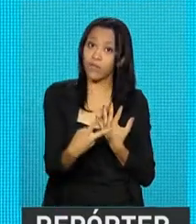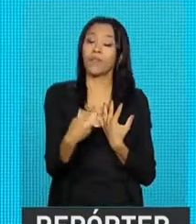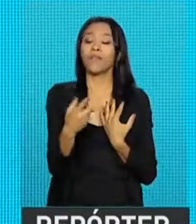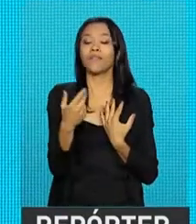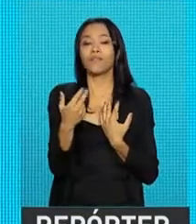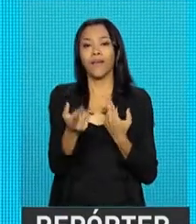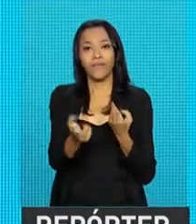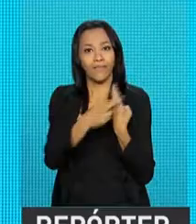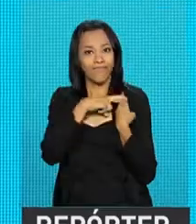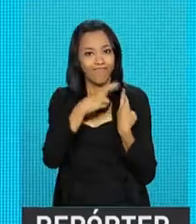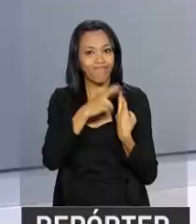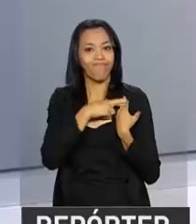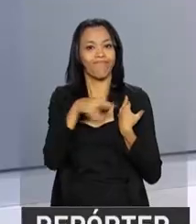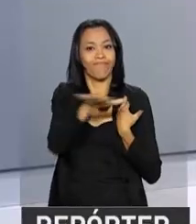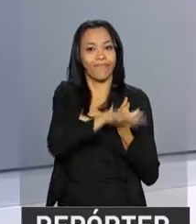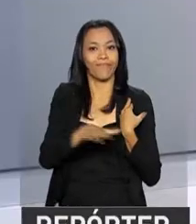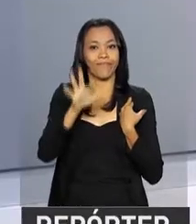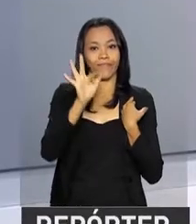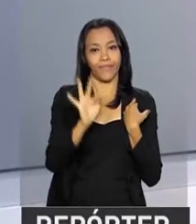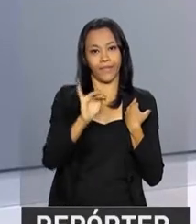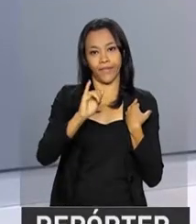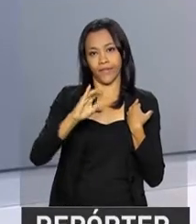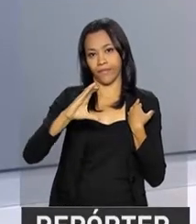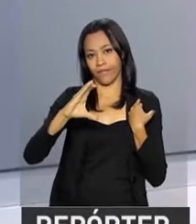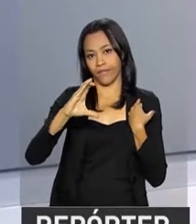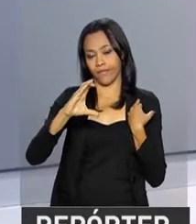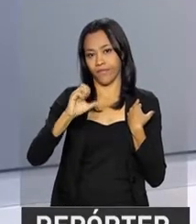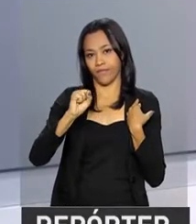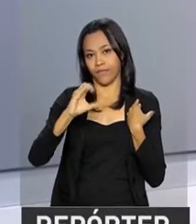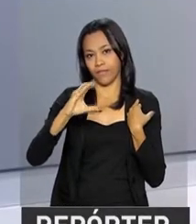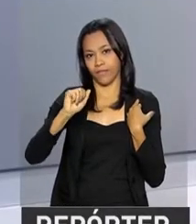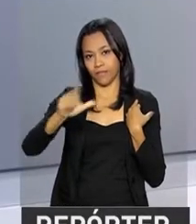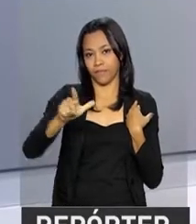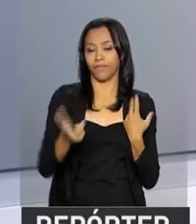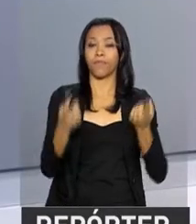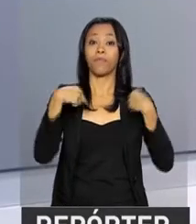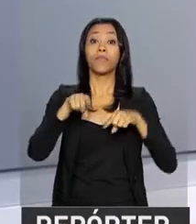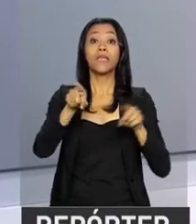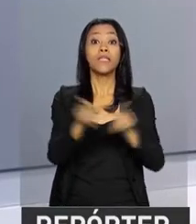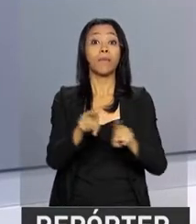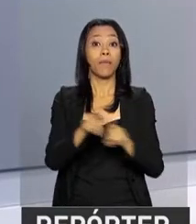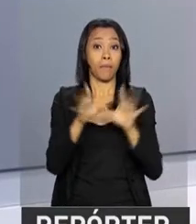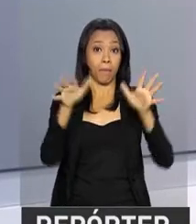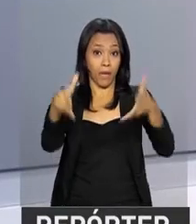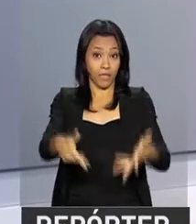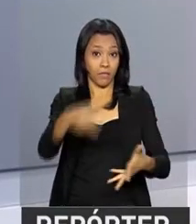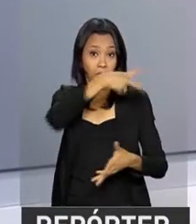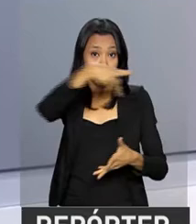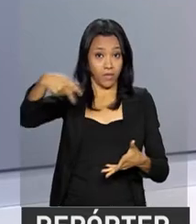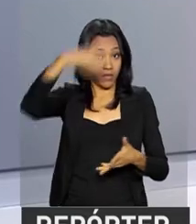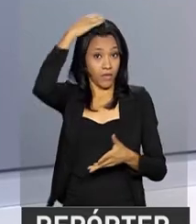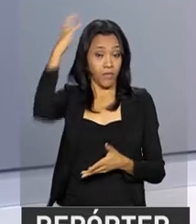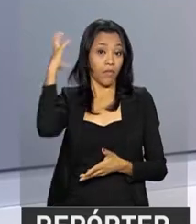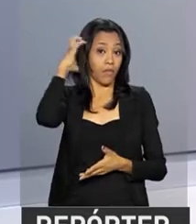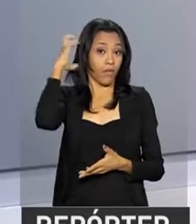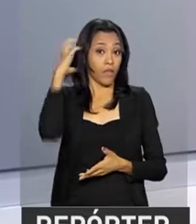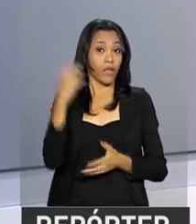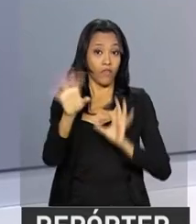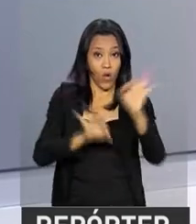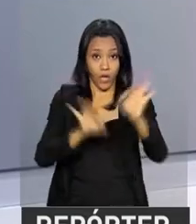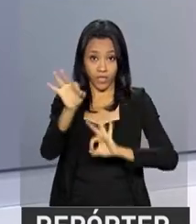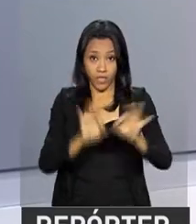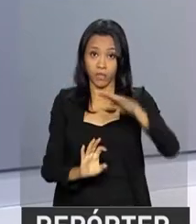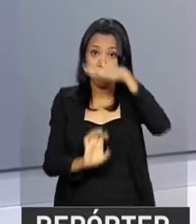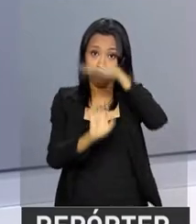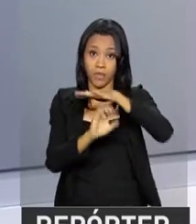responsabilidade fiscal. E ao participar do programa A Voz do Brasil, produzido pela EBC, a empresa Brasil de